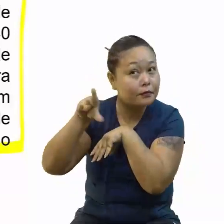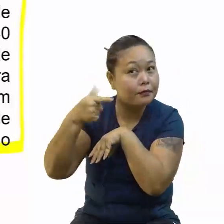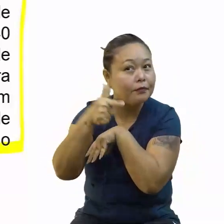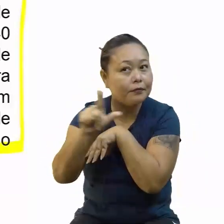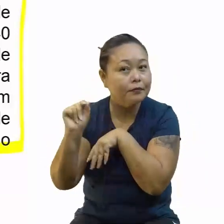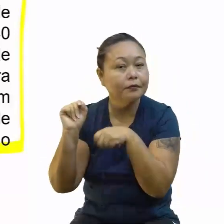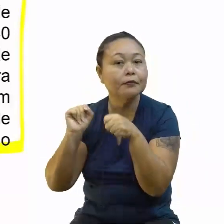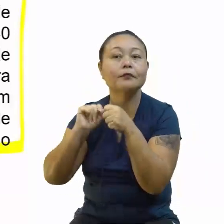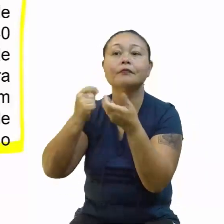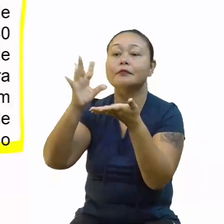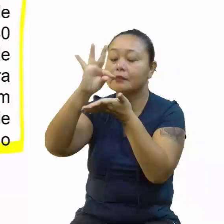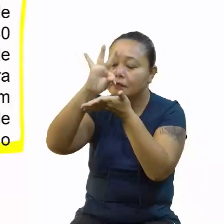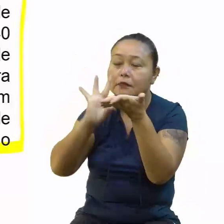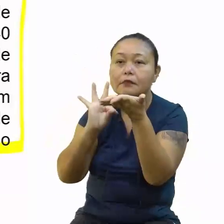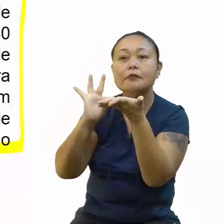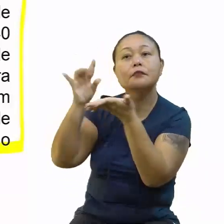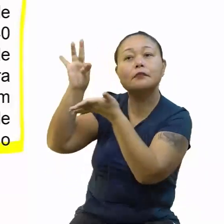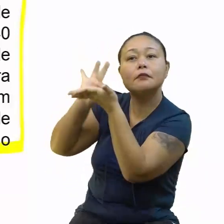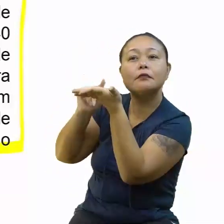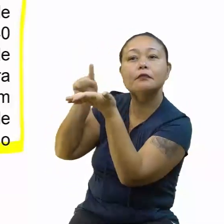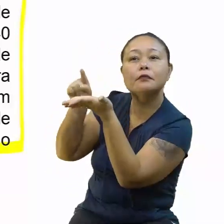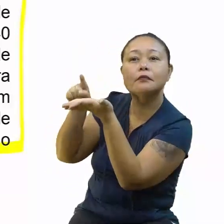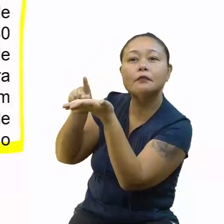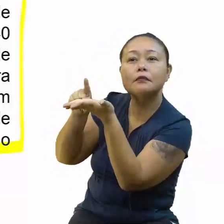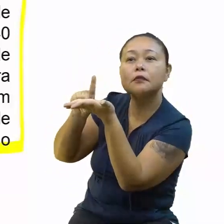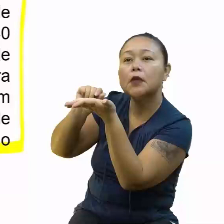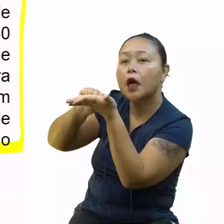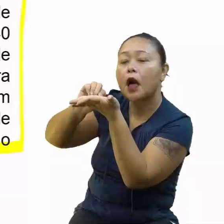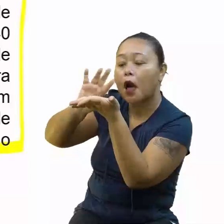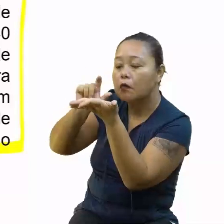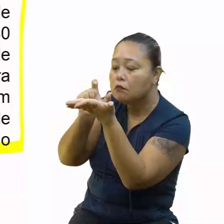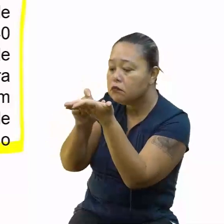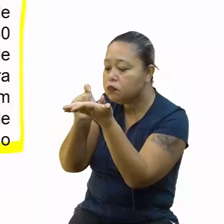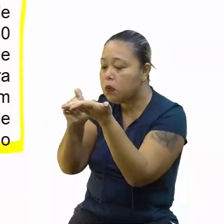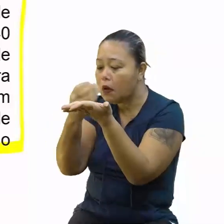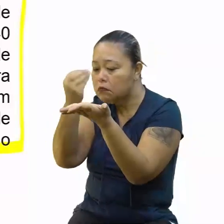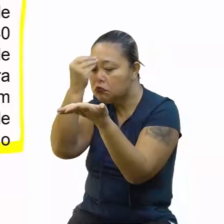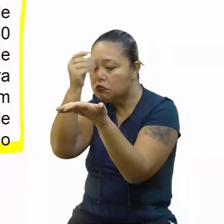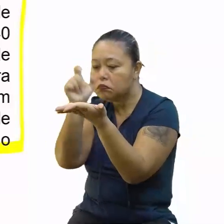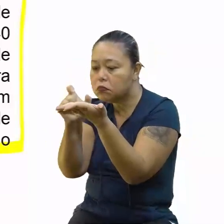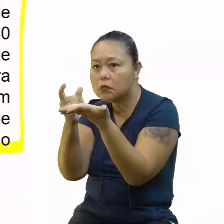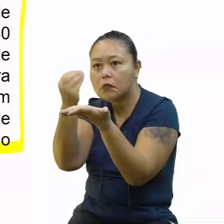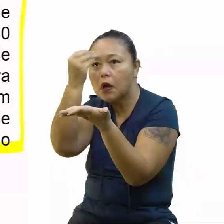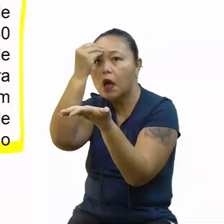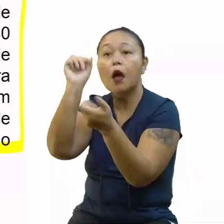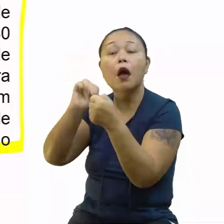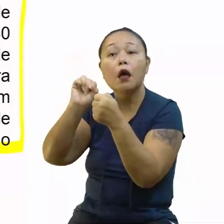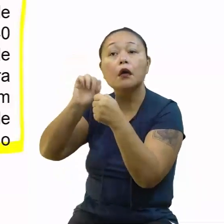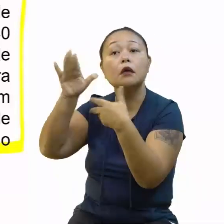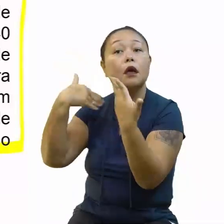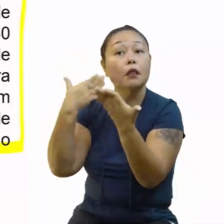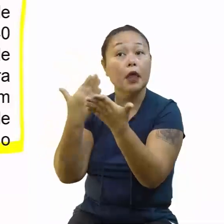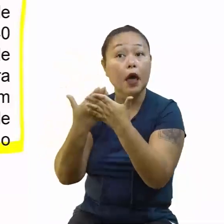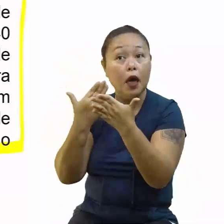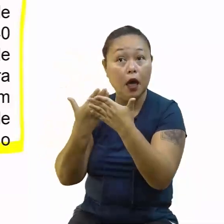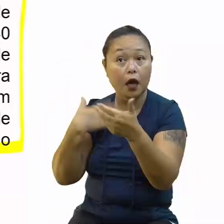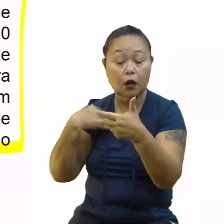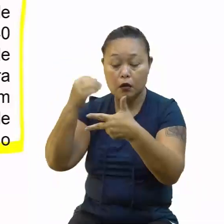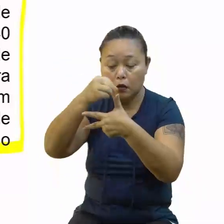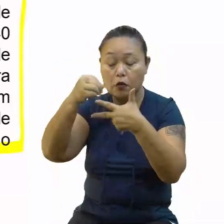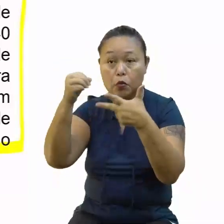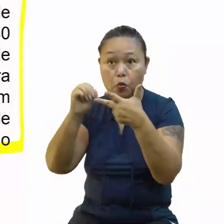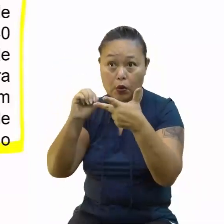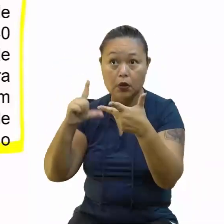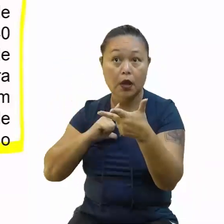Esse texto aqui, ele é interpretativo. Lembra que na aula do Enem, aula 3, eu falei